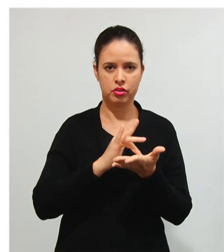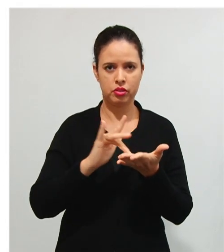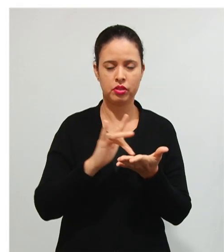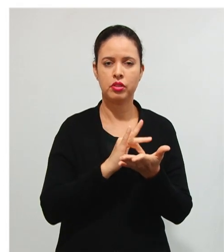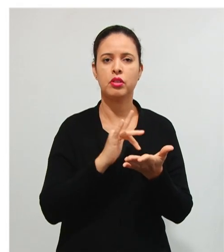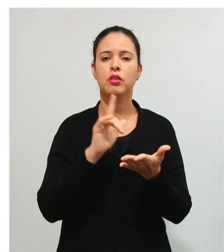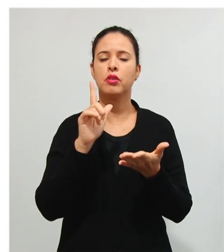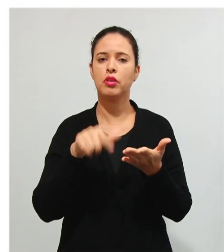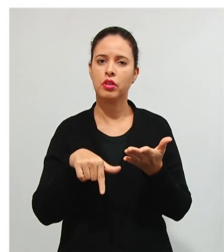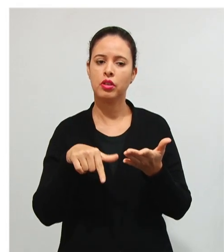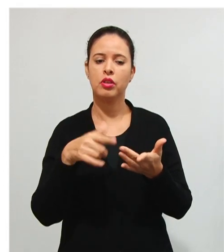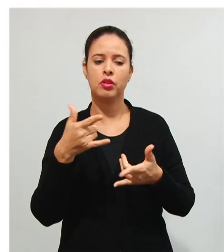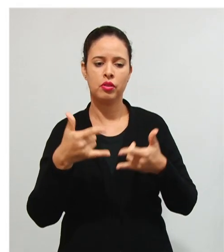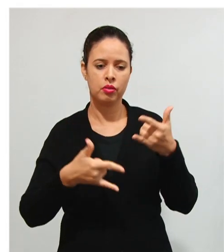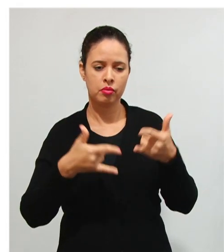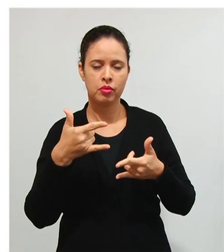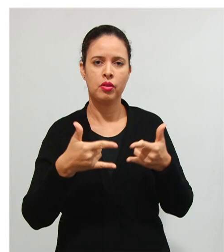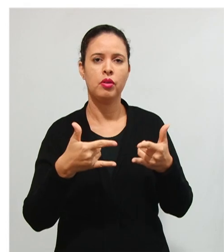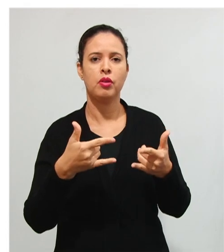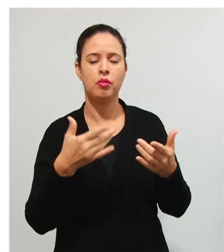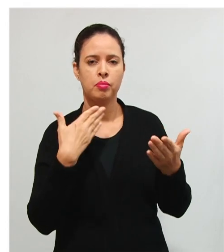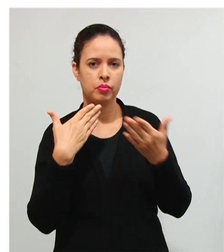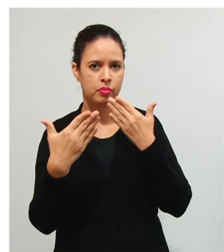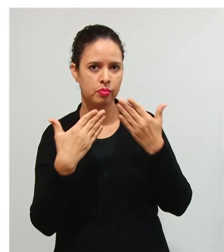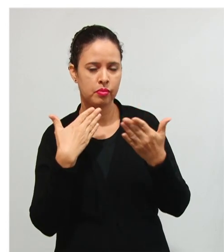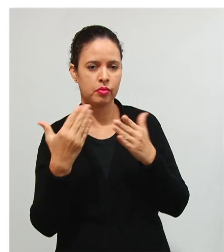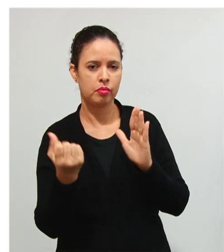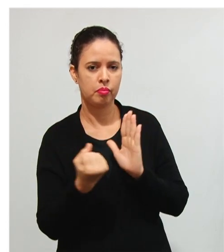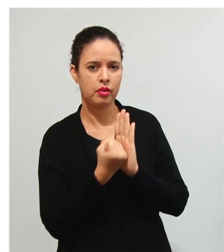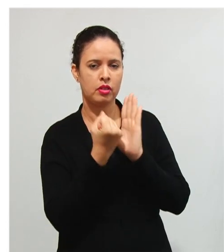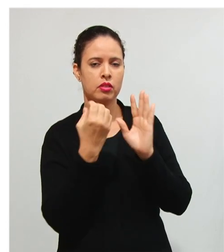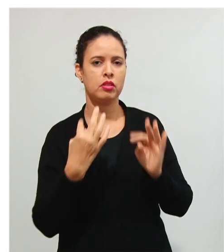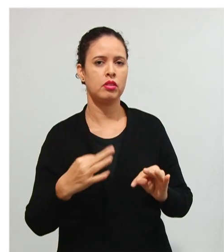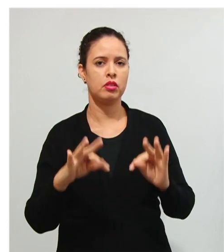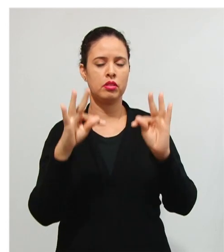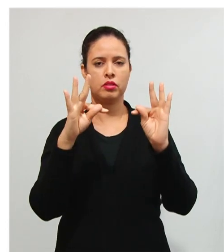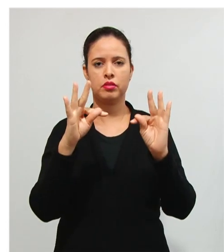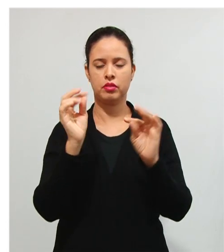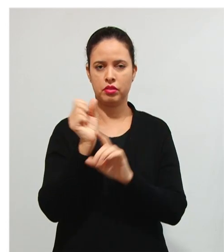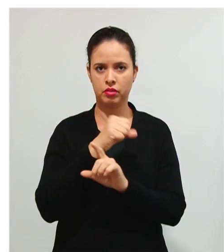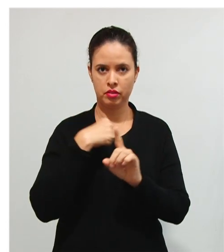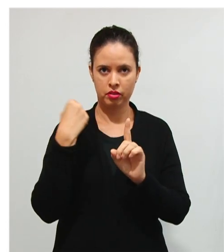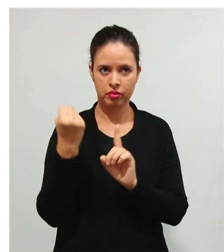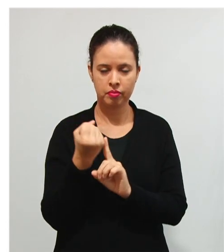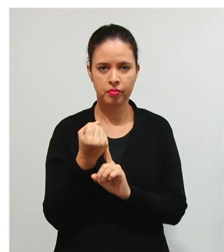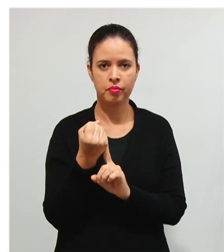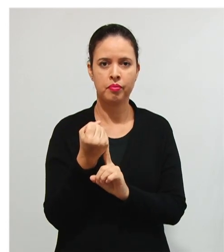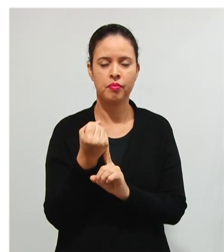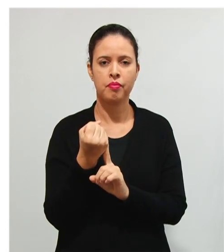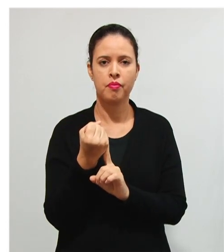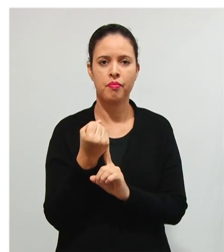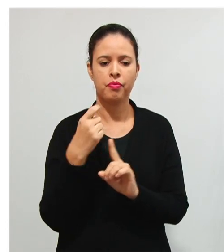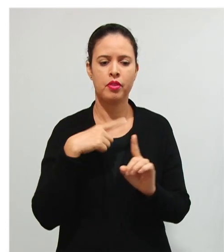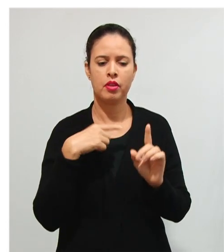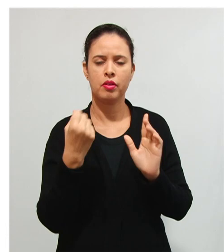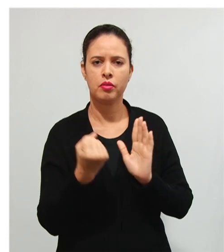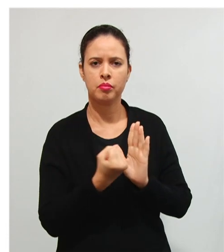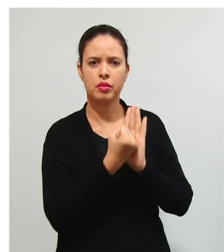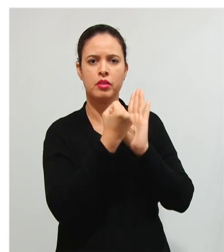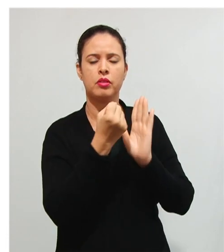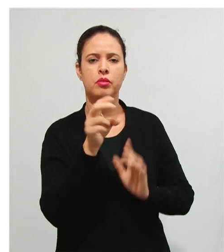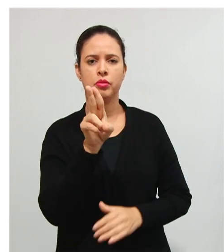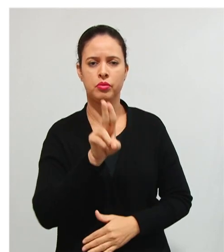presente, por exemplo, em discussões sobre o impacto da tecnologia e a sociedade. Qual o impacto que tem o